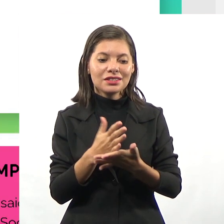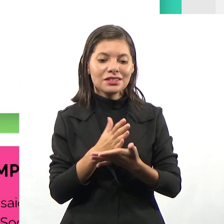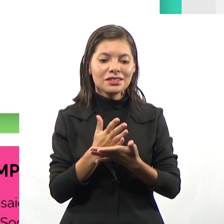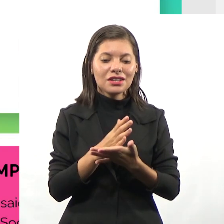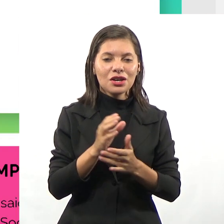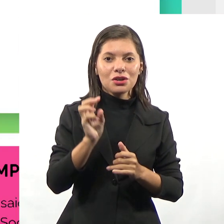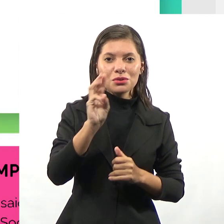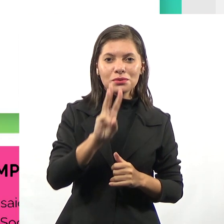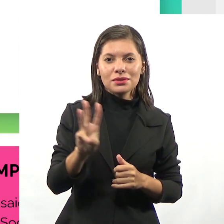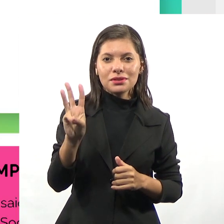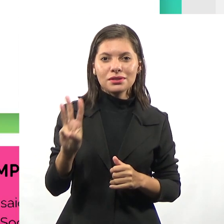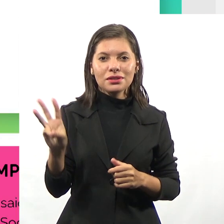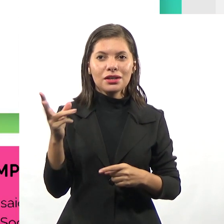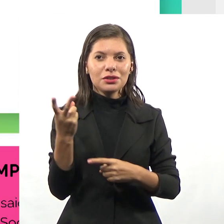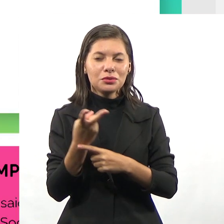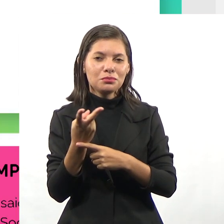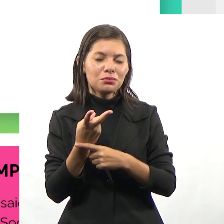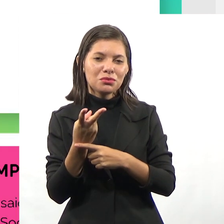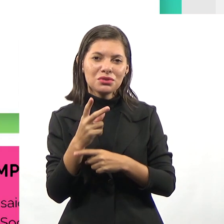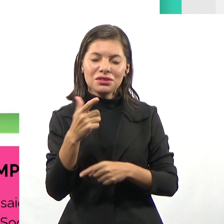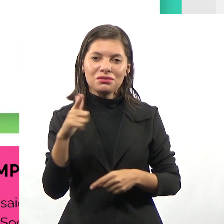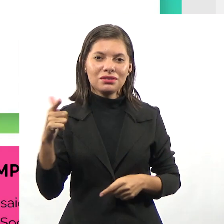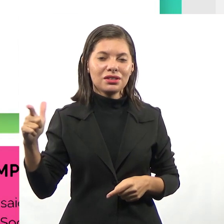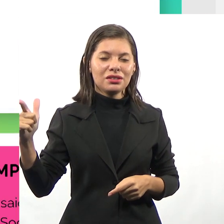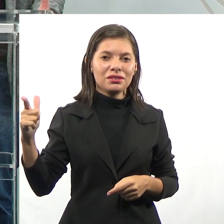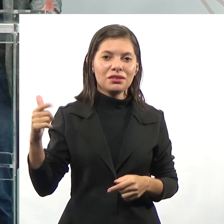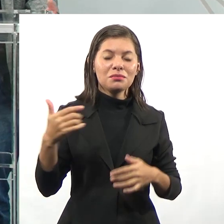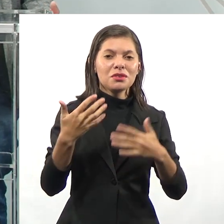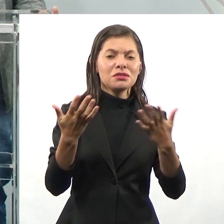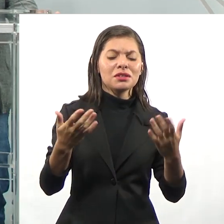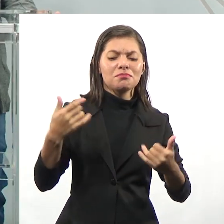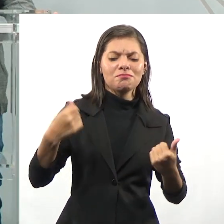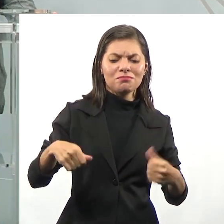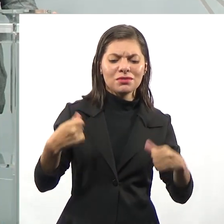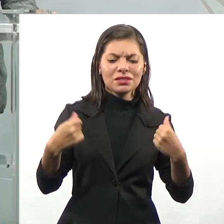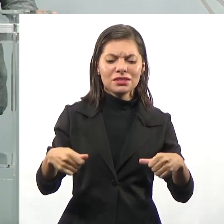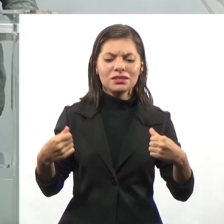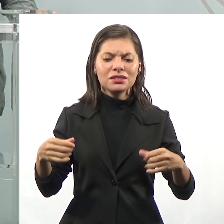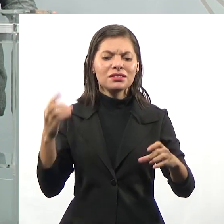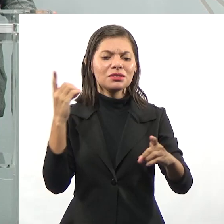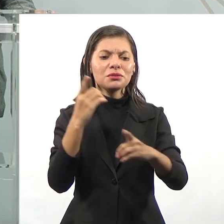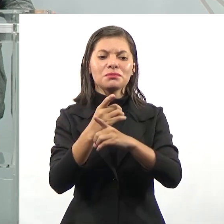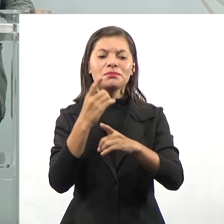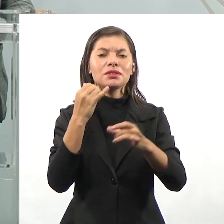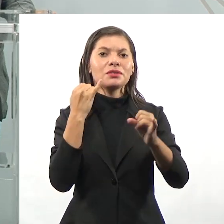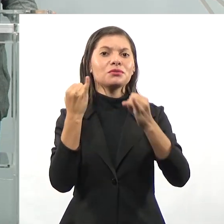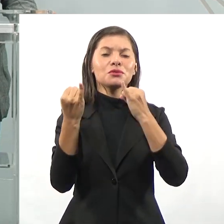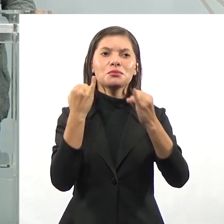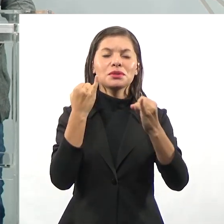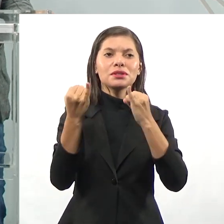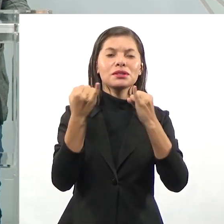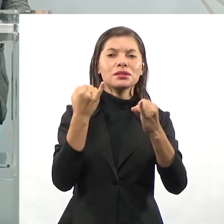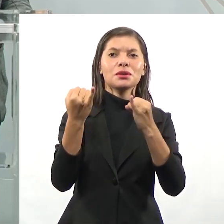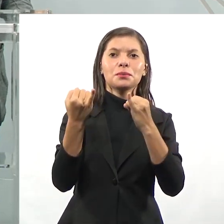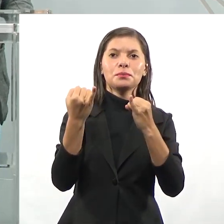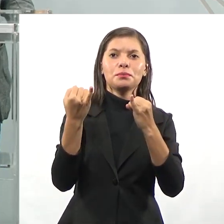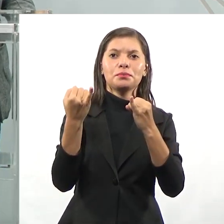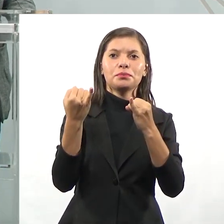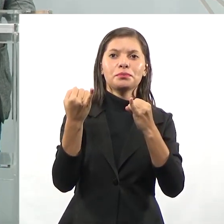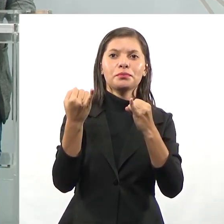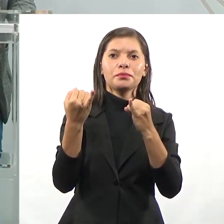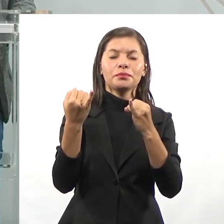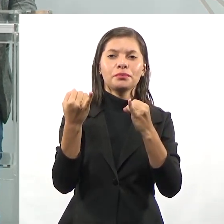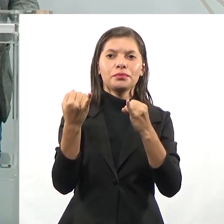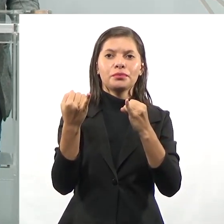você está num site, aquele site não tem um mecanismo de busca nenhum, mas você precisa achar uma informação, por exemplo, no site da